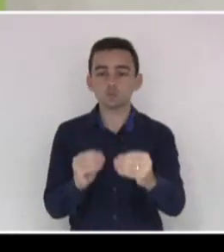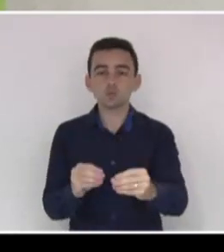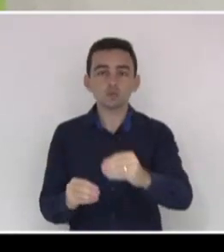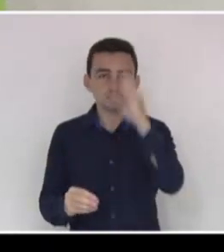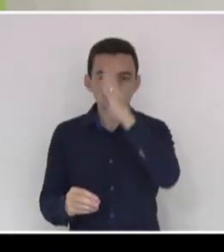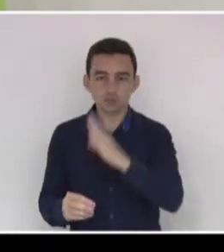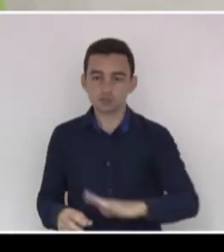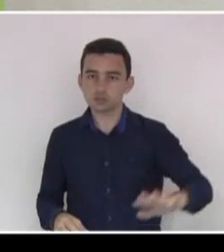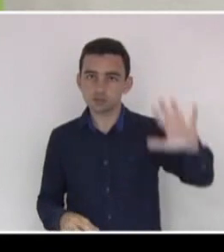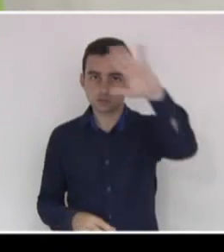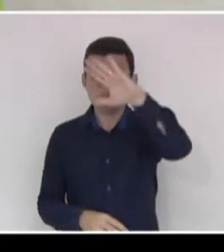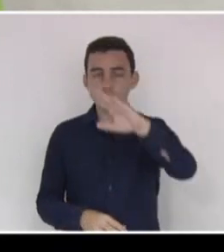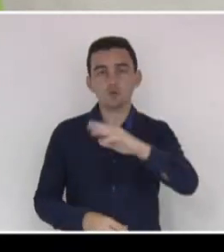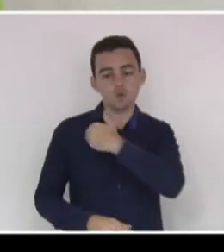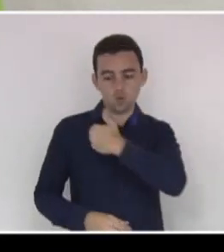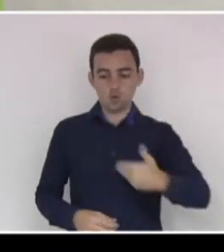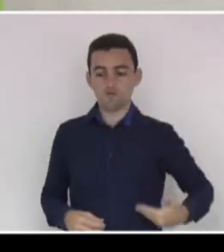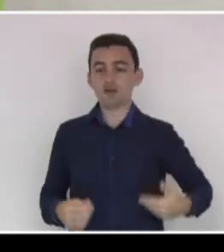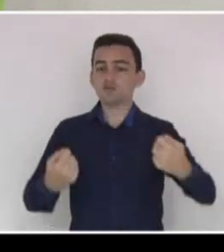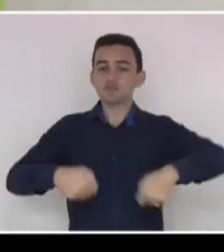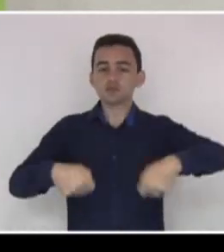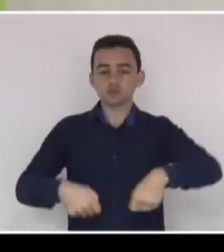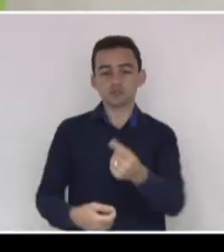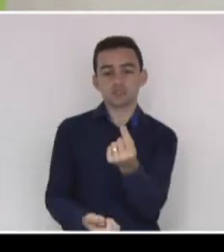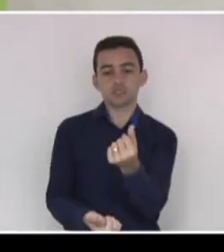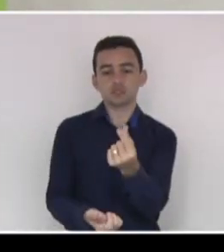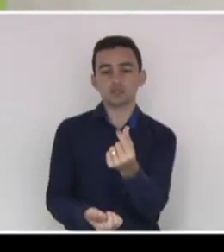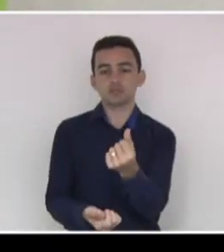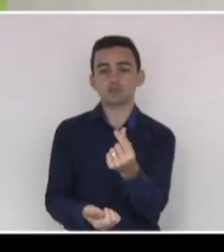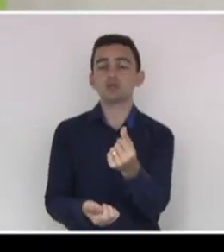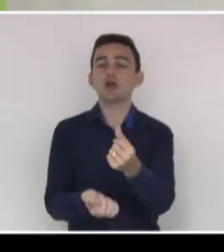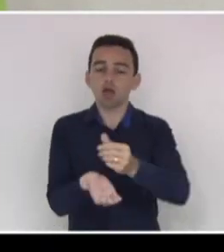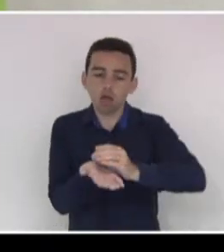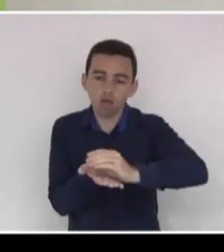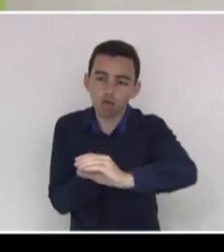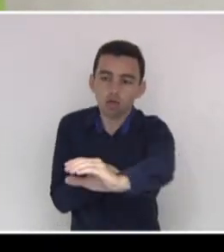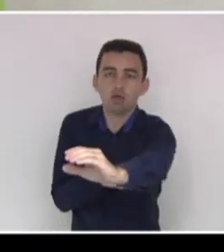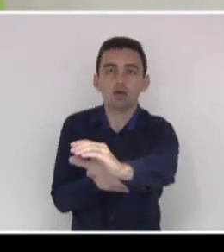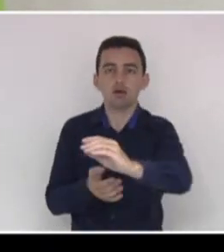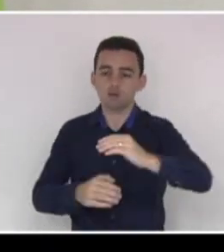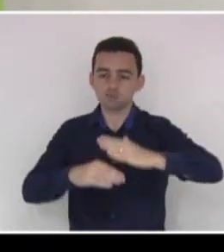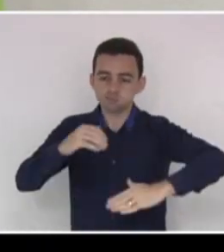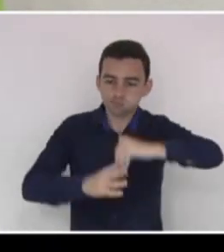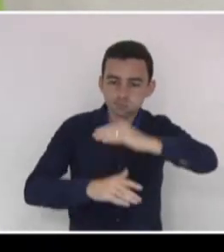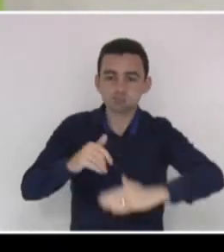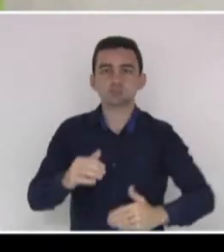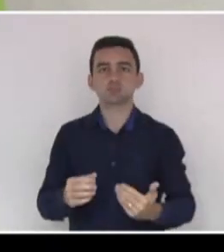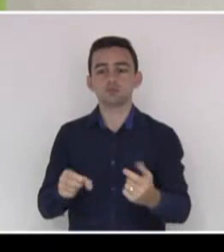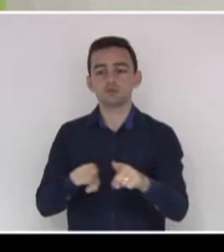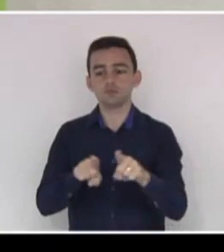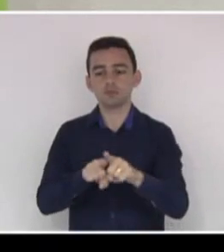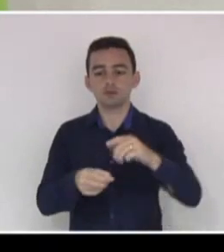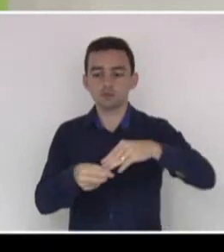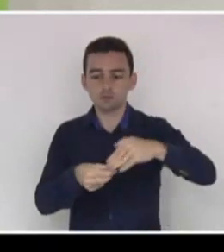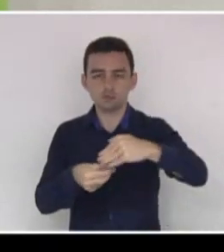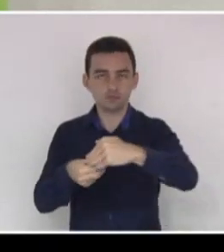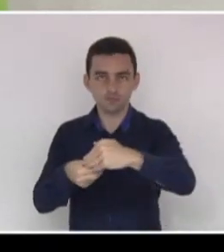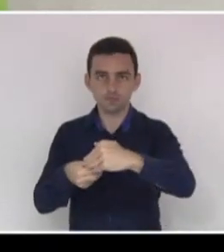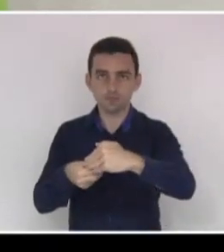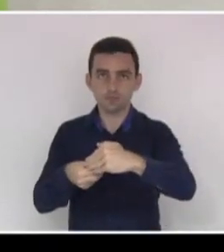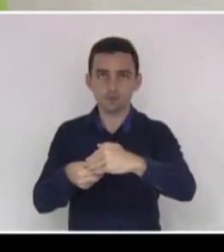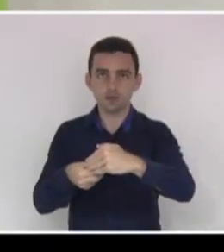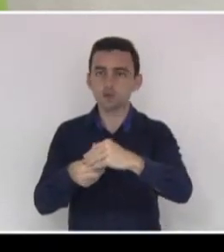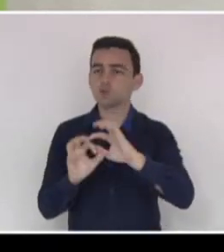o próprio orçamento do estado destina às obras, aos municípios. Ninguém é